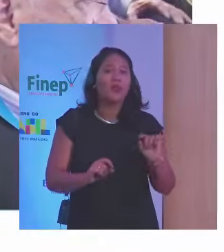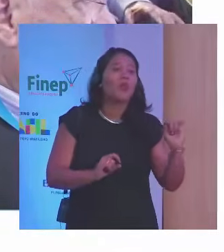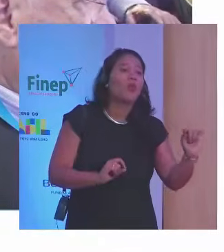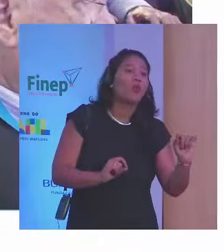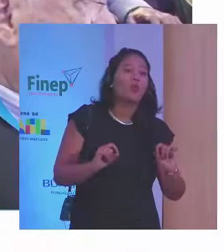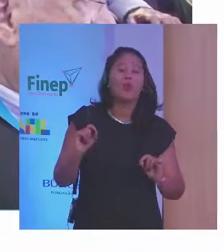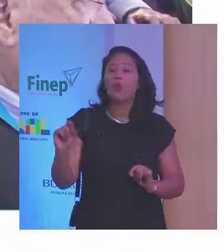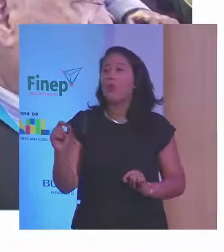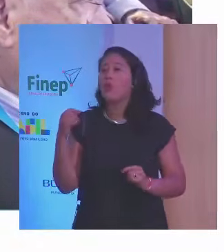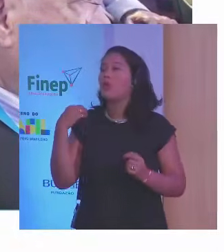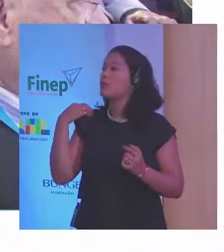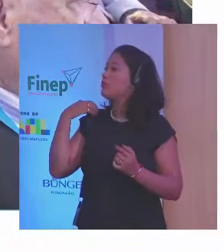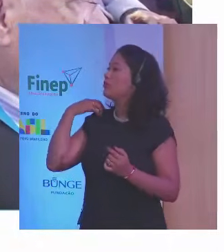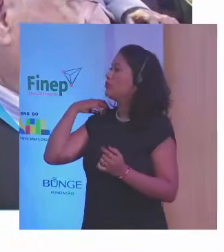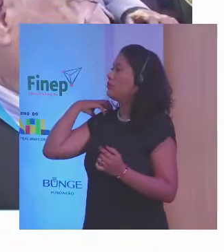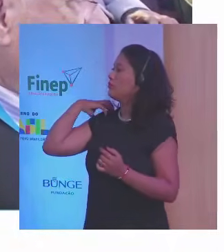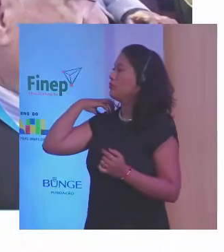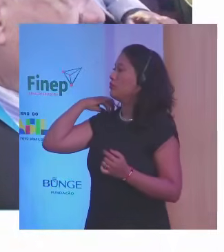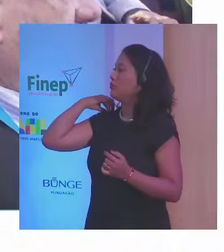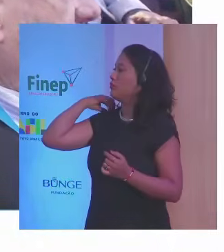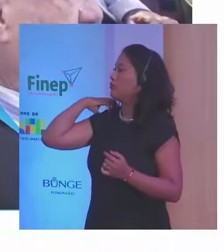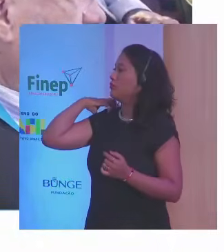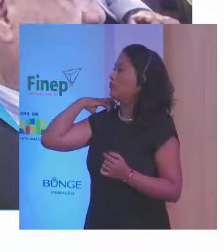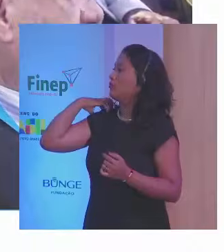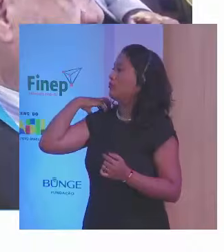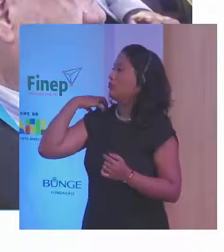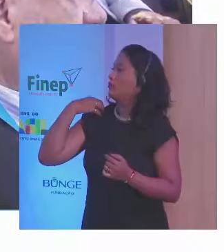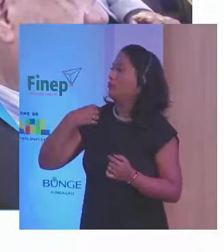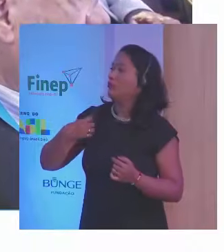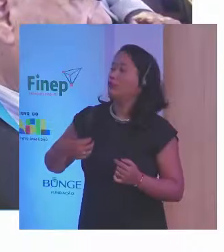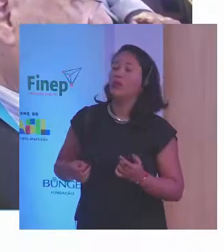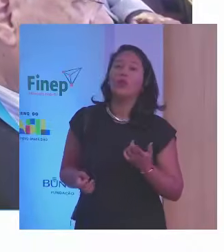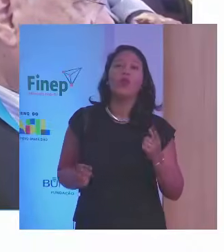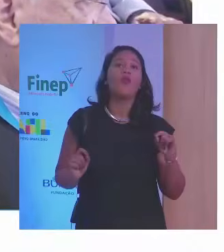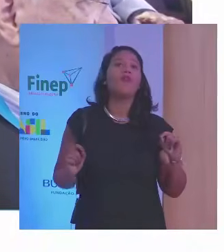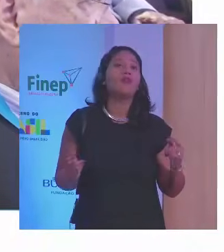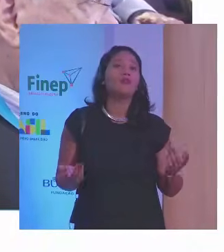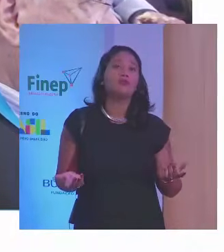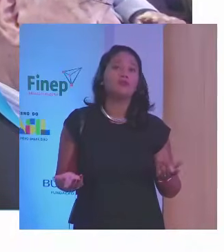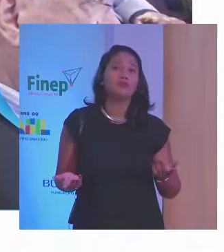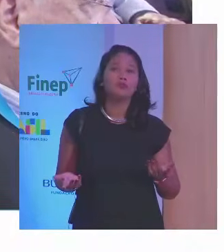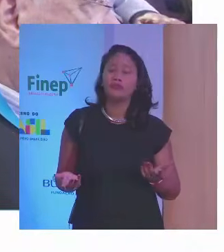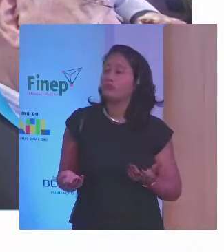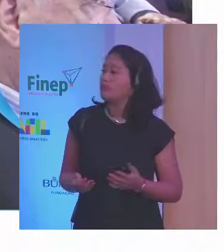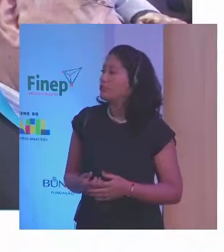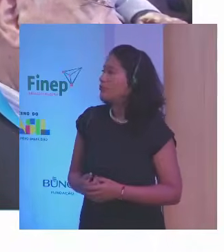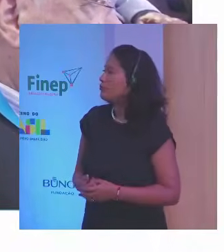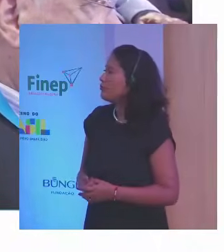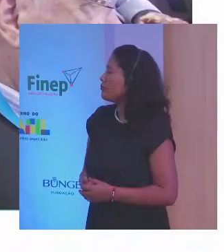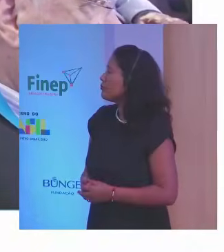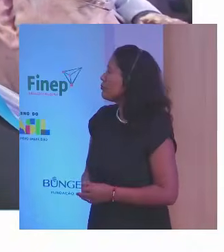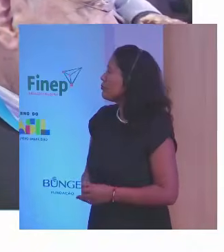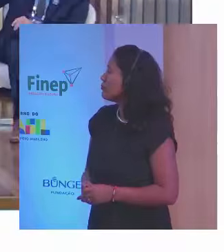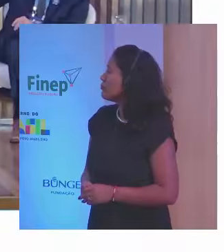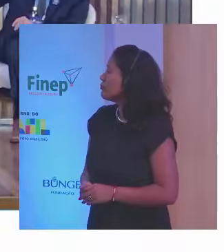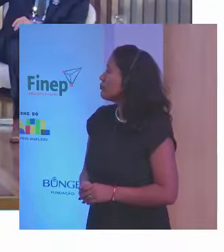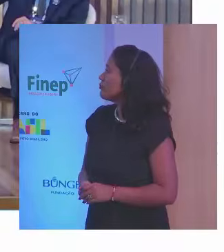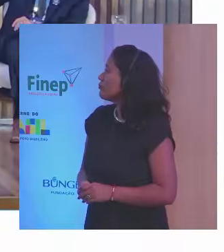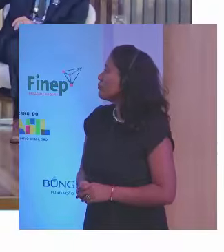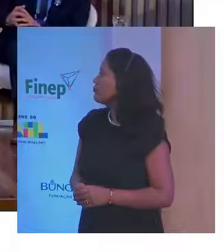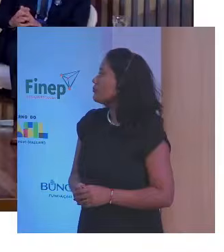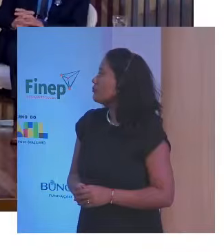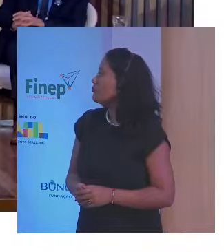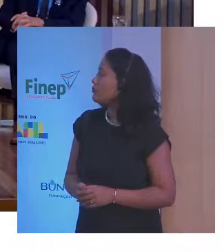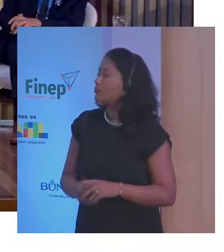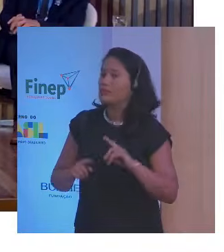que mudar? É diplomacia científica, inovação é um item. Queria saber sobre isso. Eu